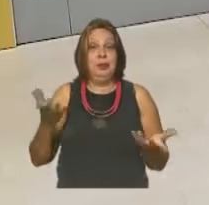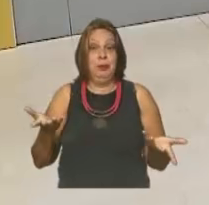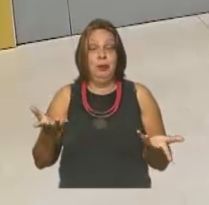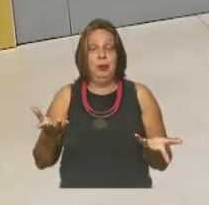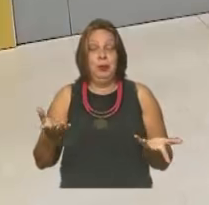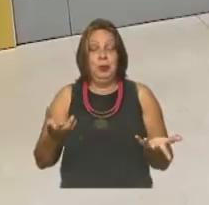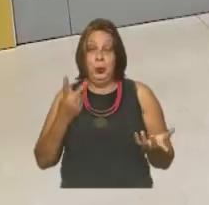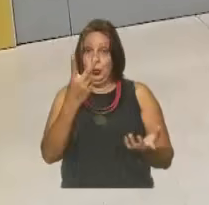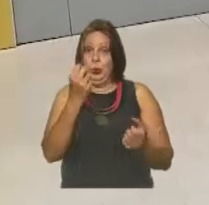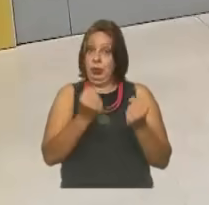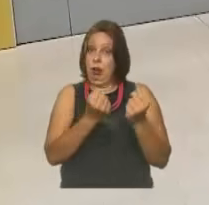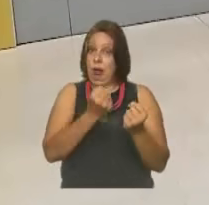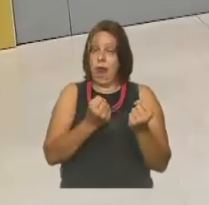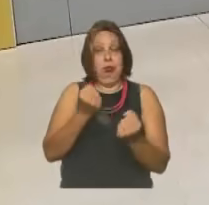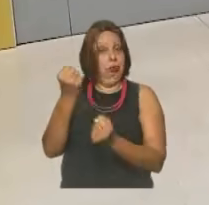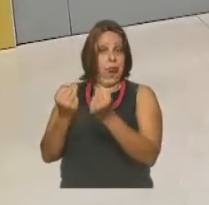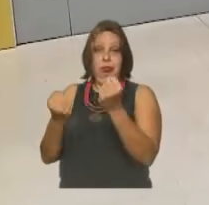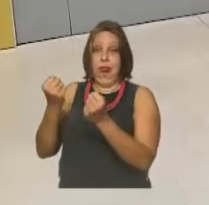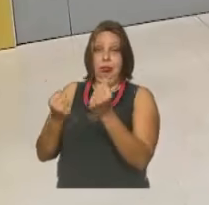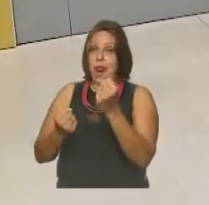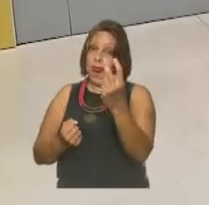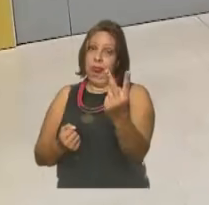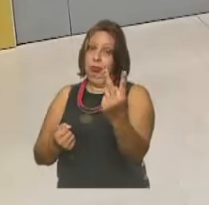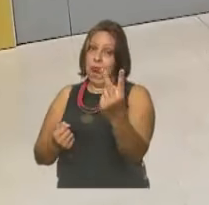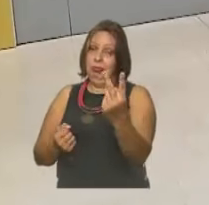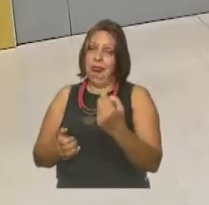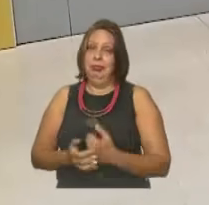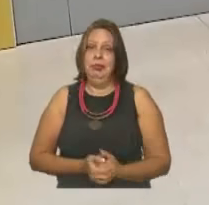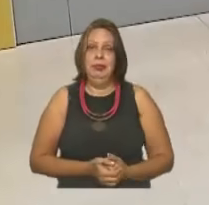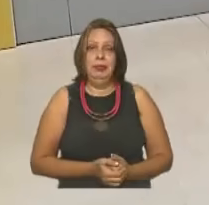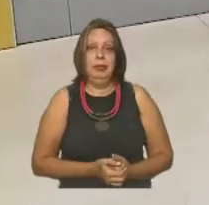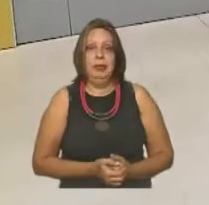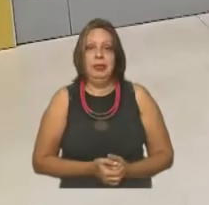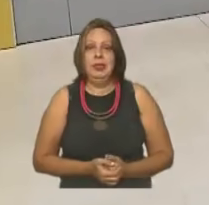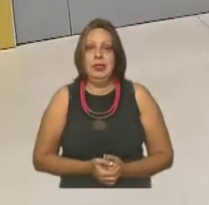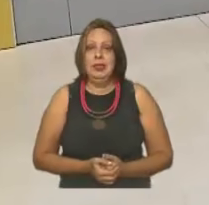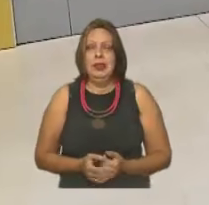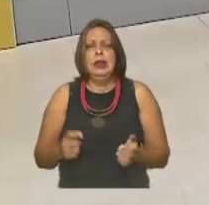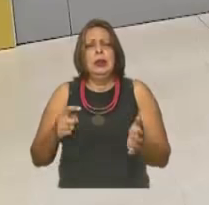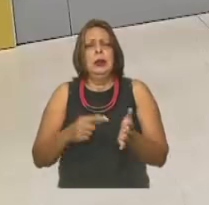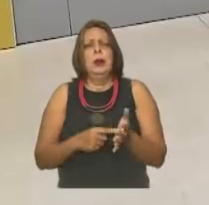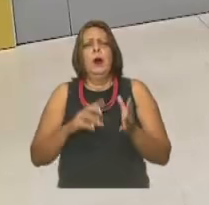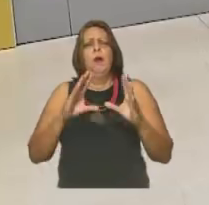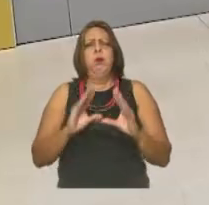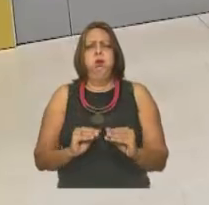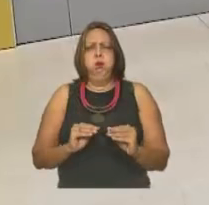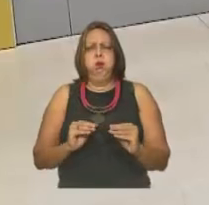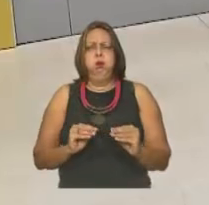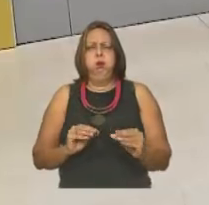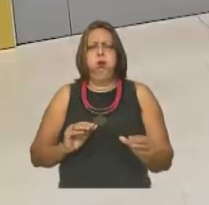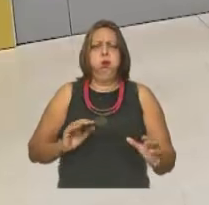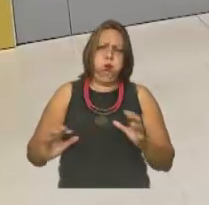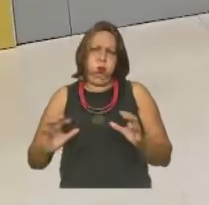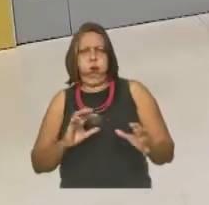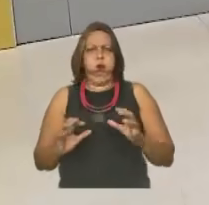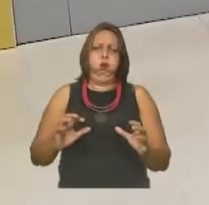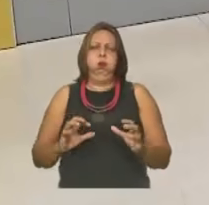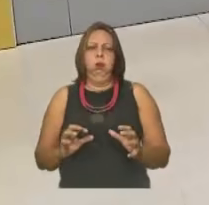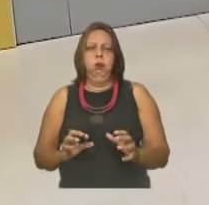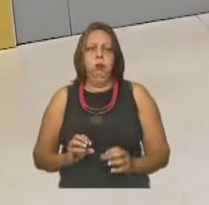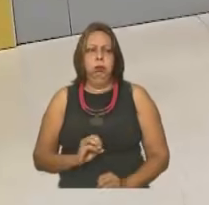dose dupla. Tem um Fiat Mobi, tem um Renault Kwid. Desliga, Beth, liga de novo. Dá aquela sacudida aí que as bolinhas